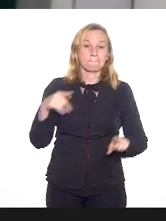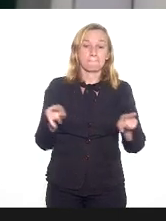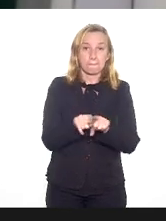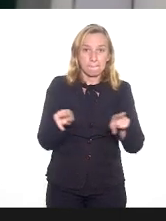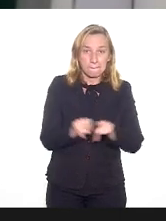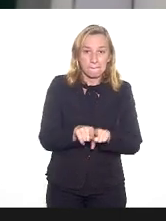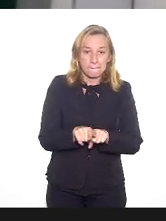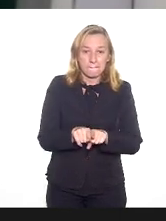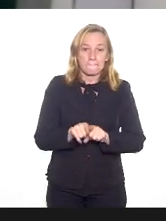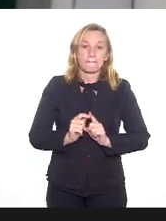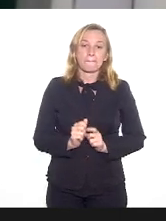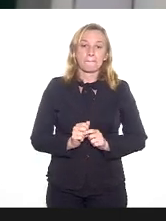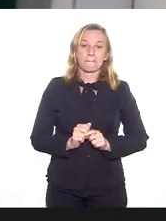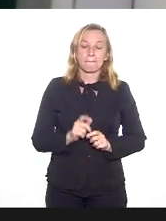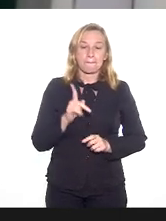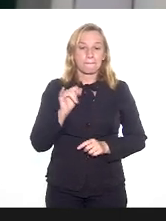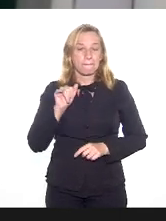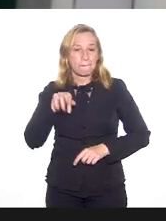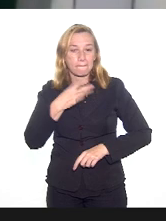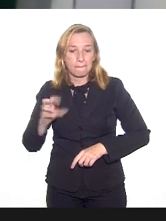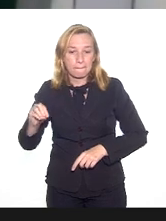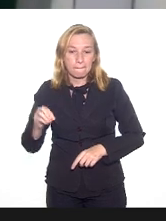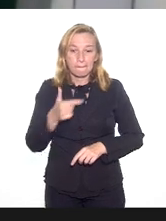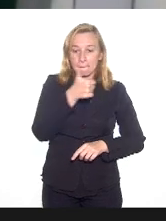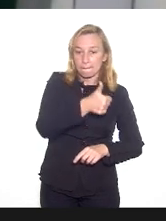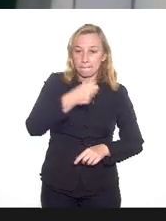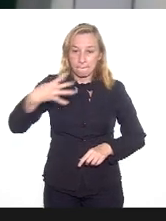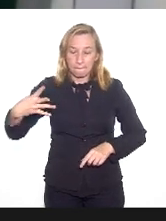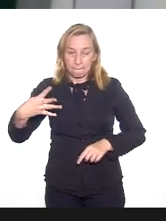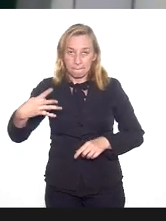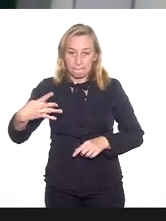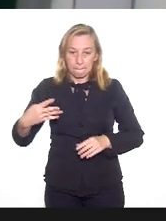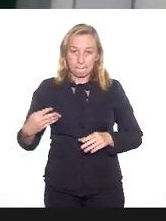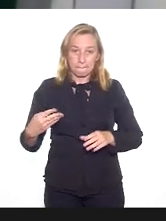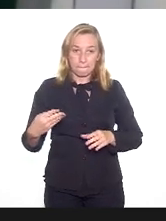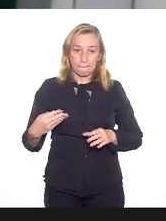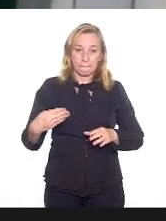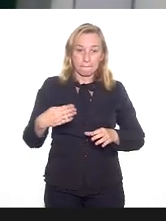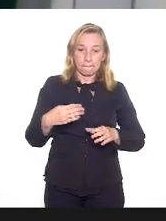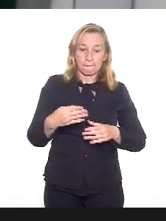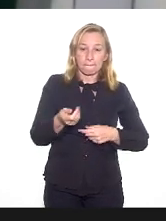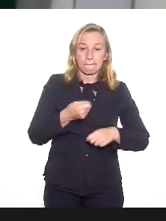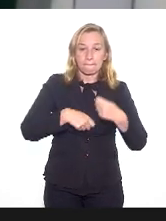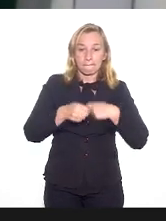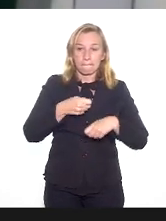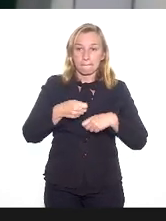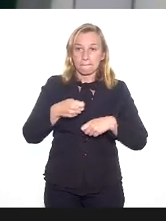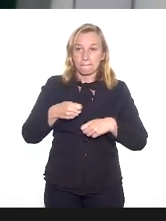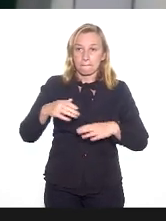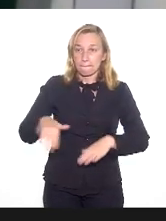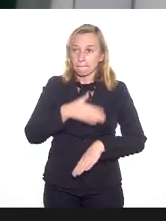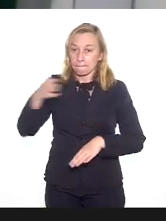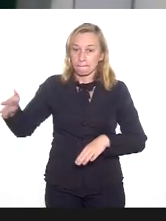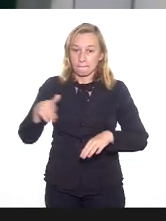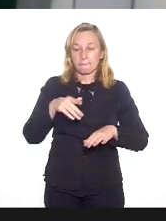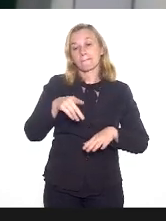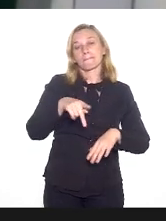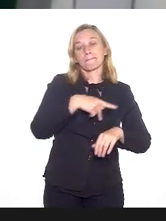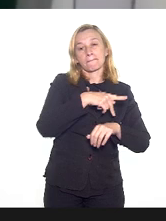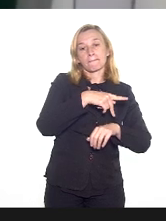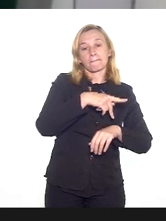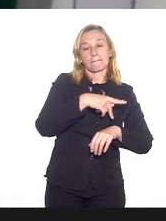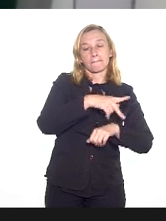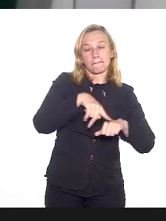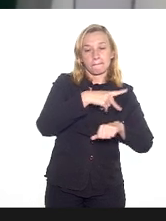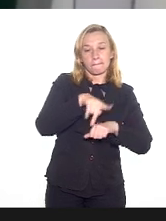E tão pouco as operações que passaram a ser feitas em 2014 no mercado internacional, nos paraísos fiscais, tanto em Delaware quanto mais